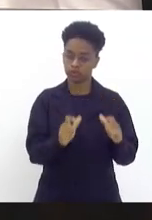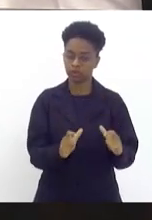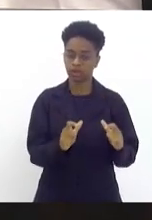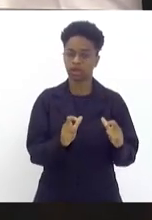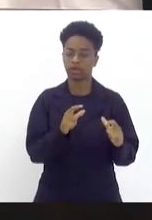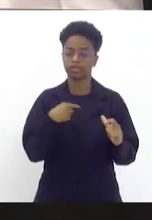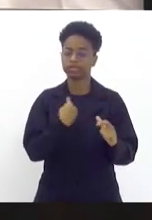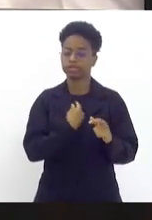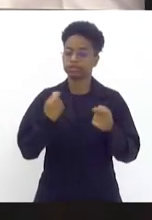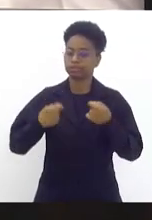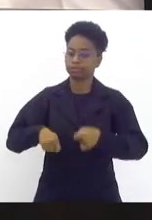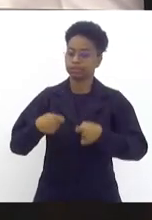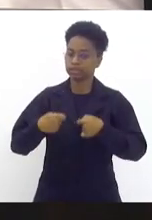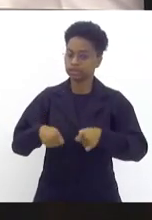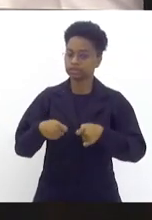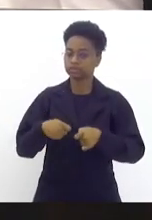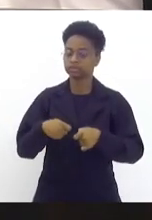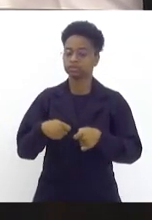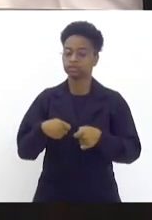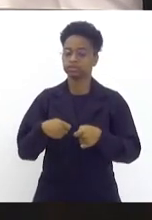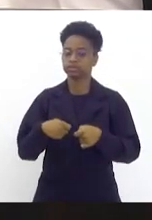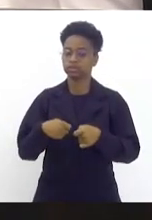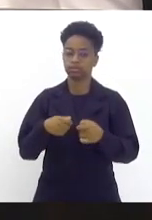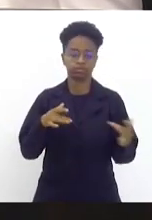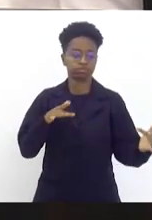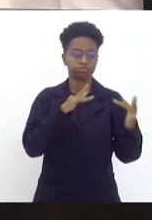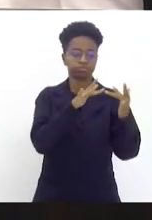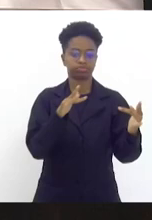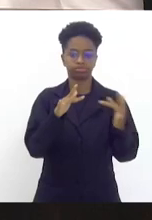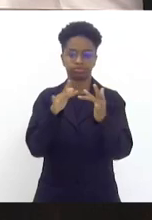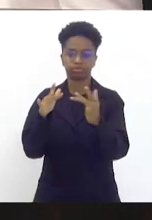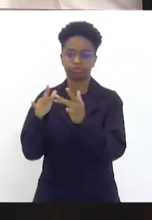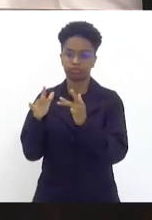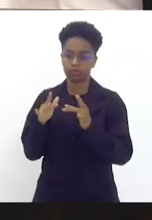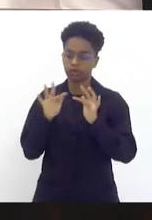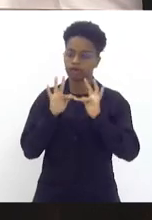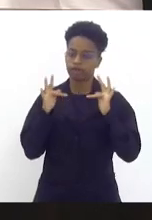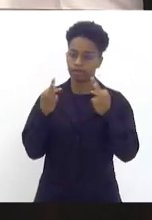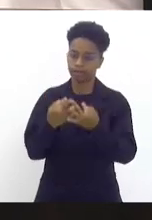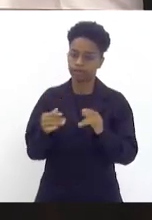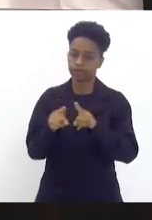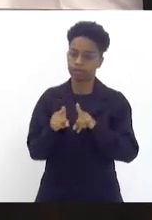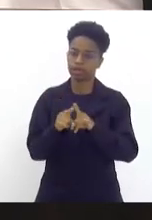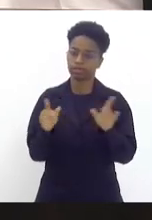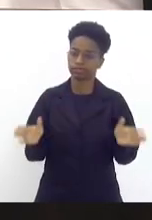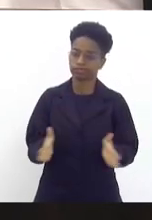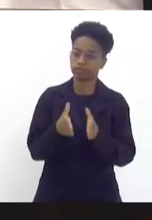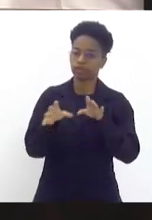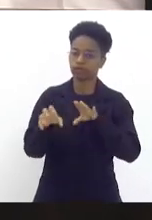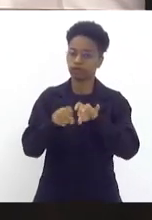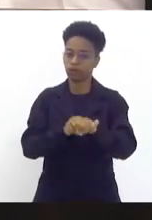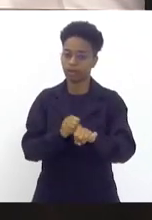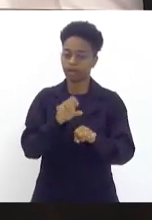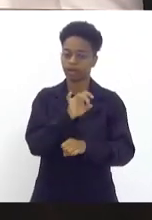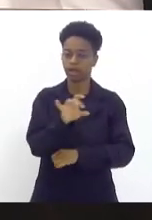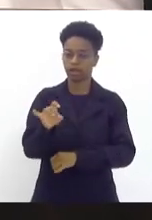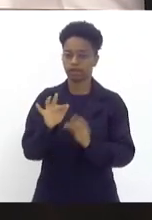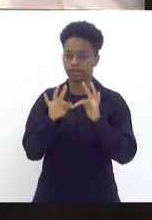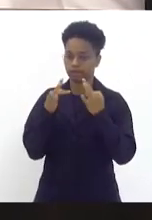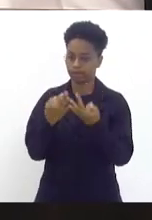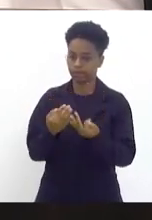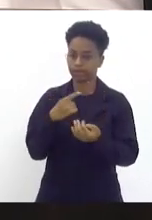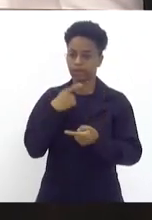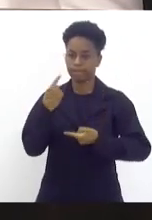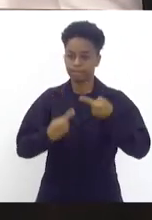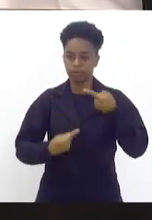que a gente precisa para chegar em cada família, poder formar cada família, né? Tantas políticas,